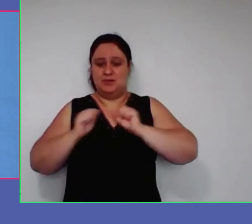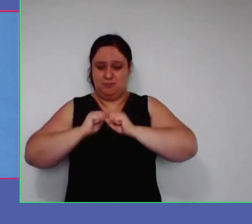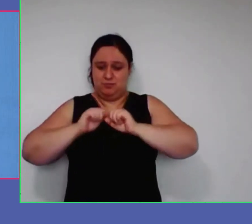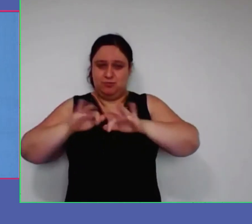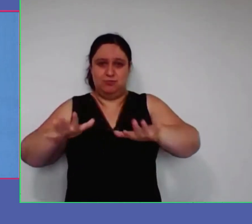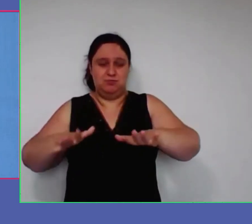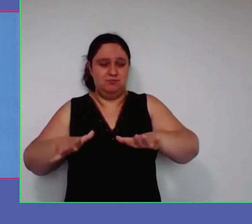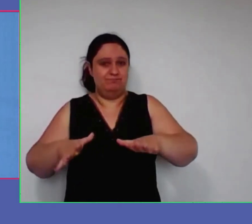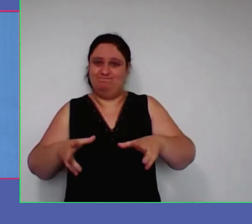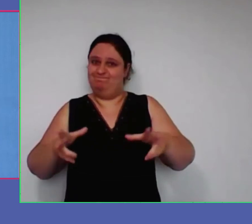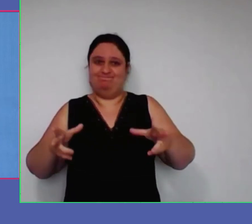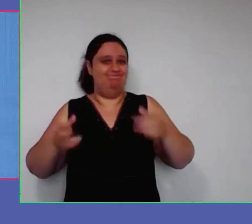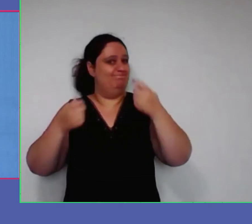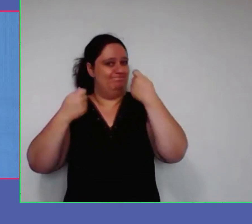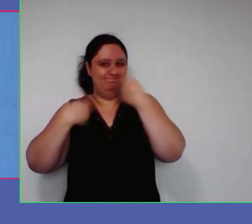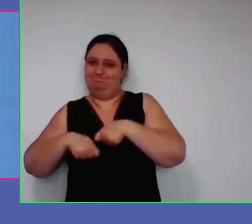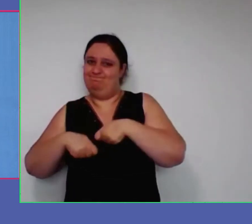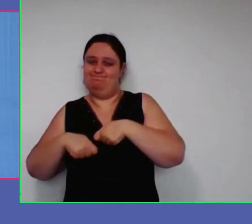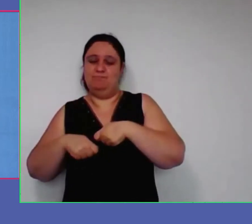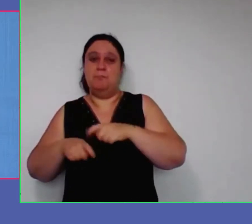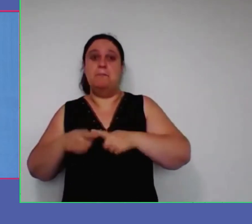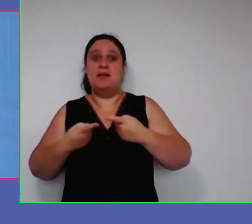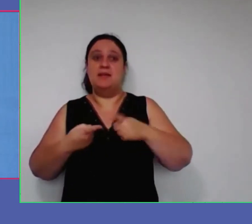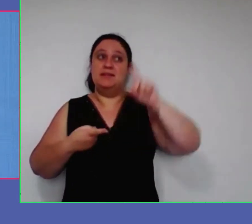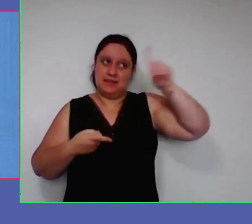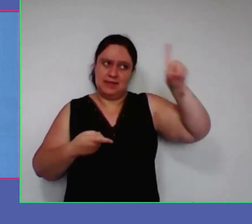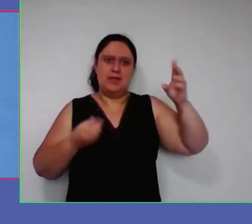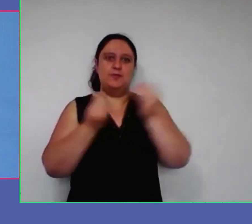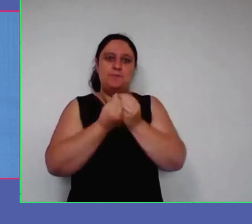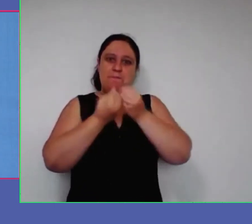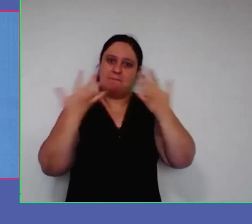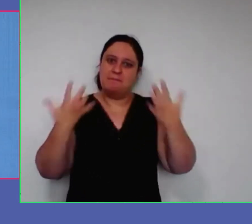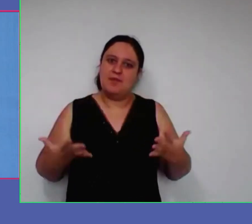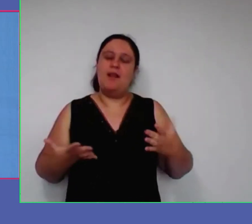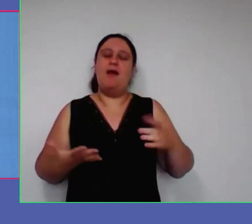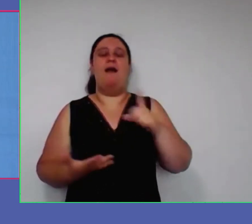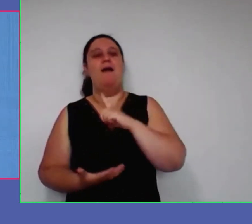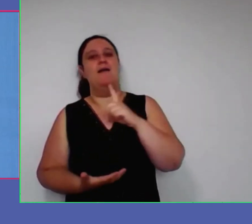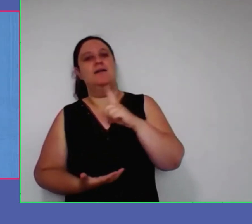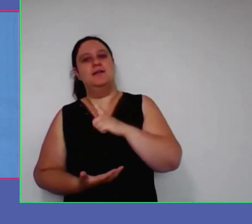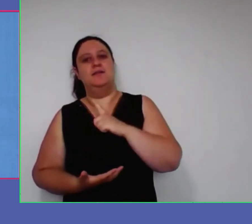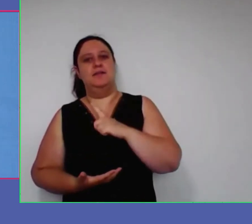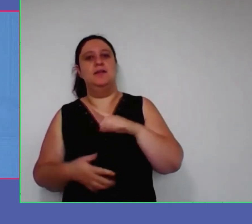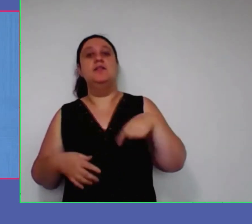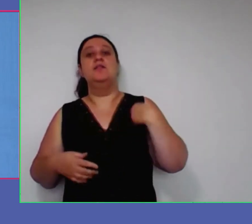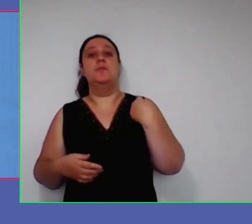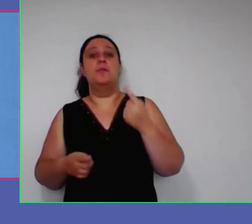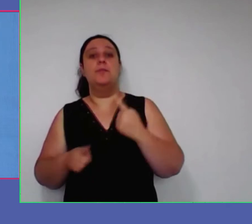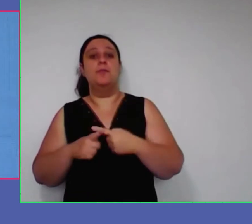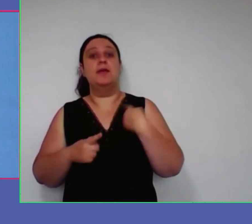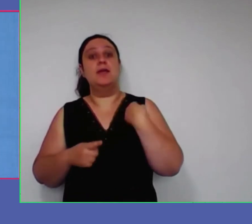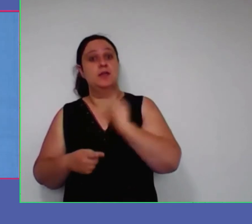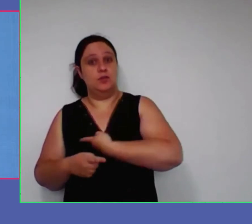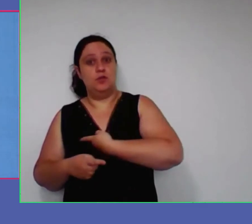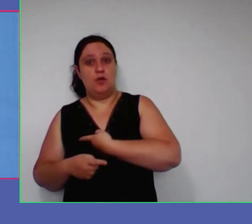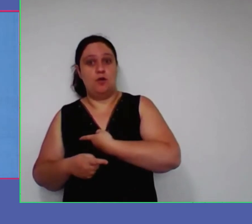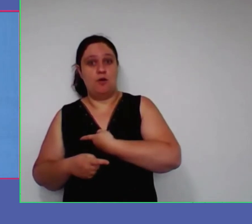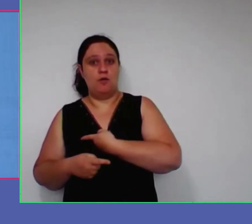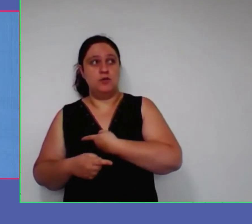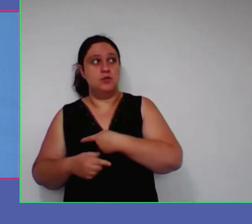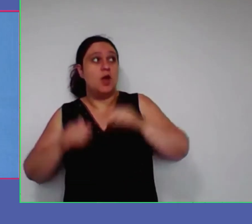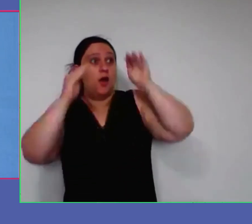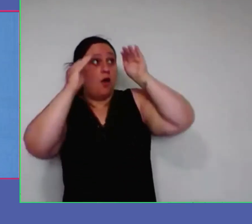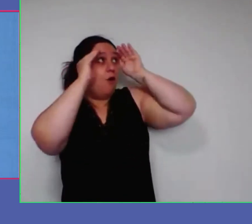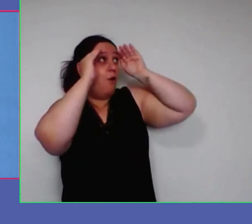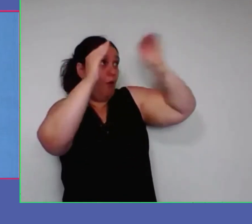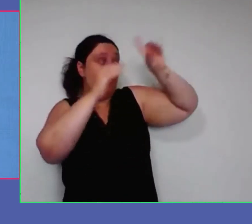entre nós. Deus tem feito milagres por meio de nós. Quando nós, obedientes à palavra profética, quando nós entregamos